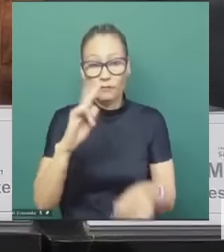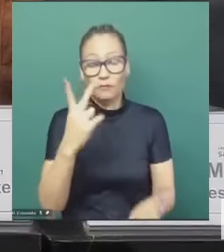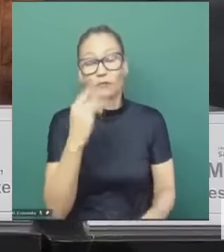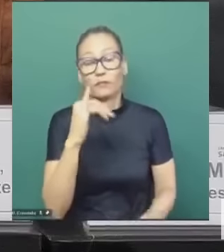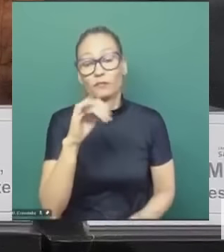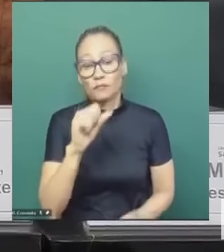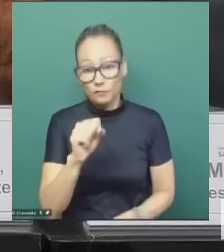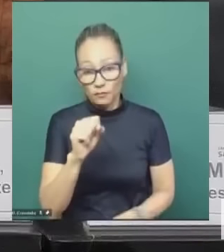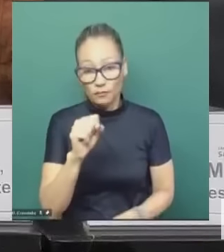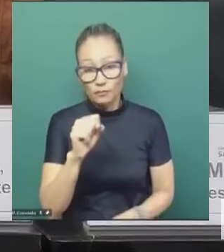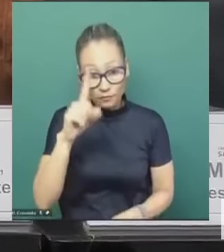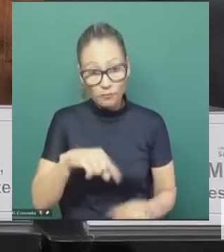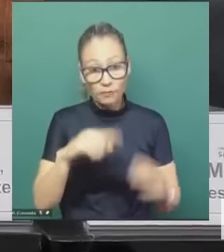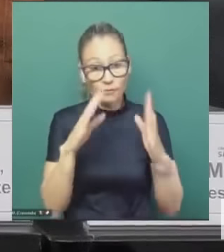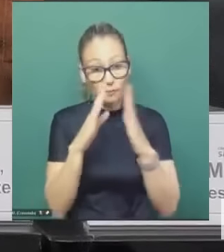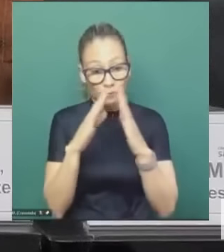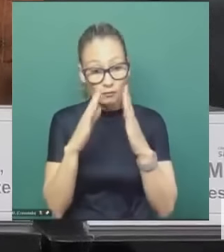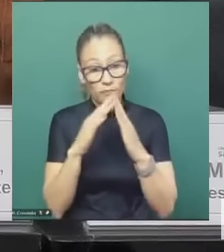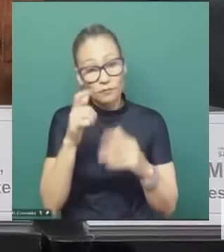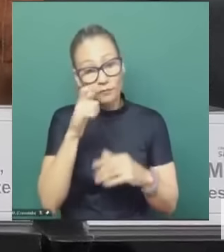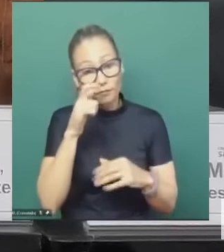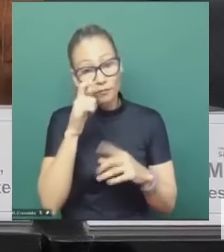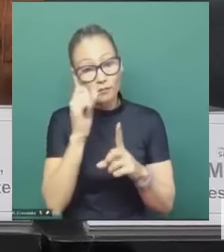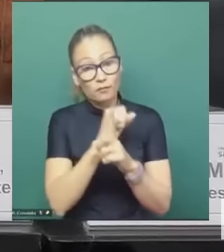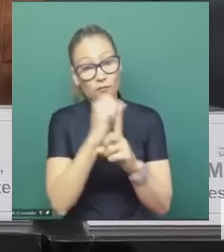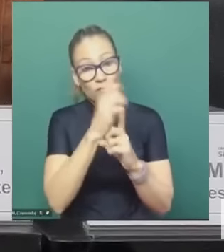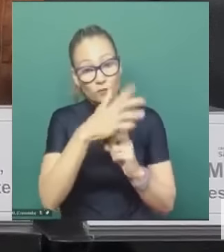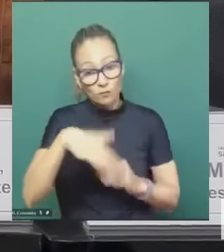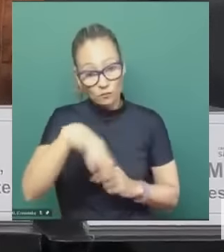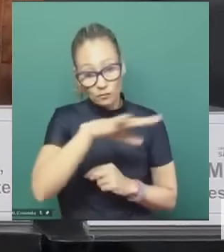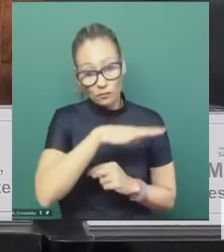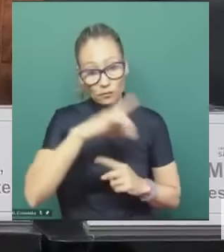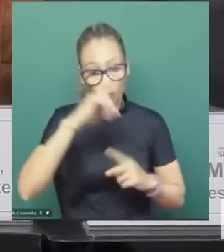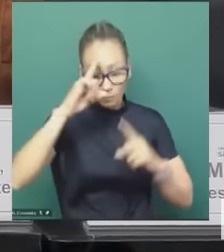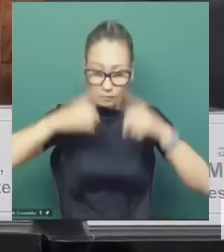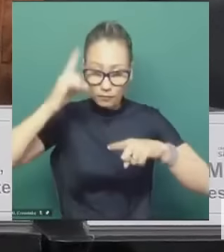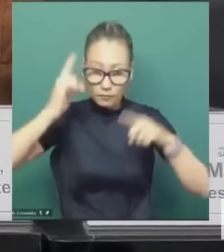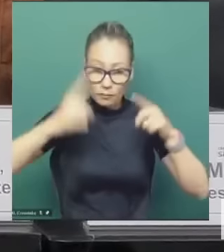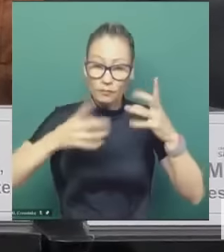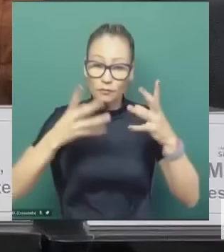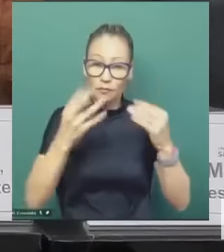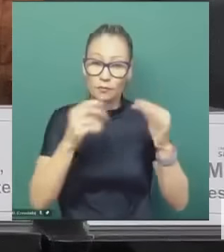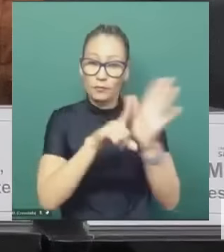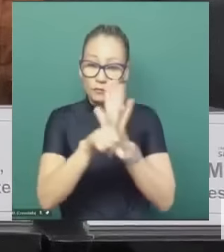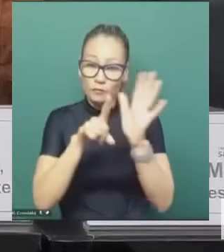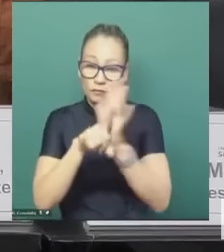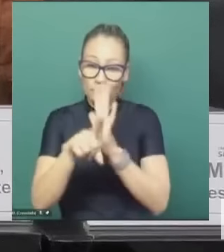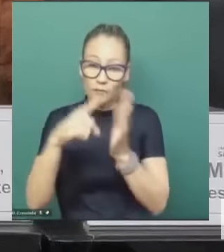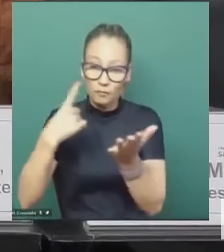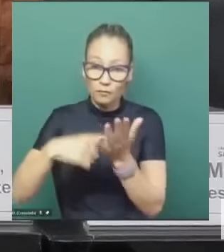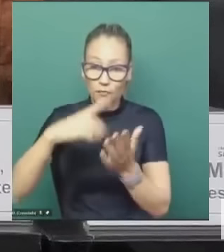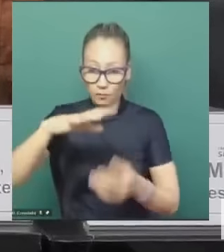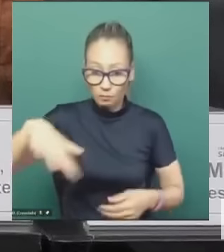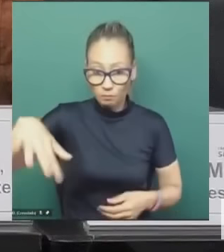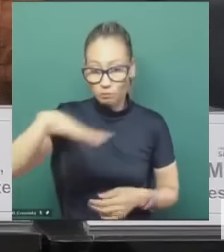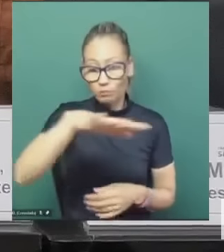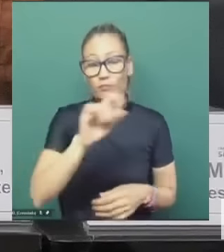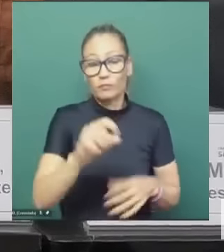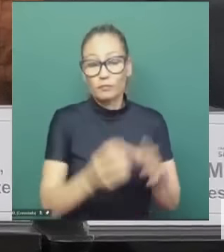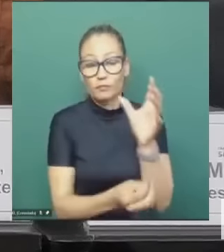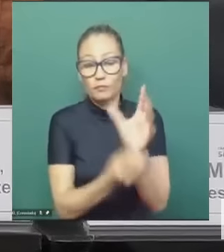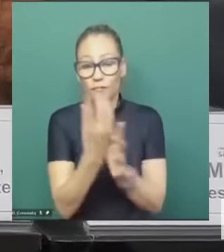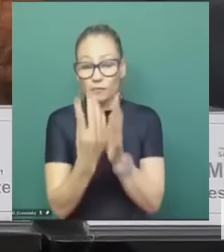habitações de interesse social. Por exemplo, uma demanda muito debatida e muito questionada em todas as audiências públicas é a criação de HIS nas